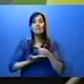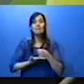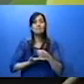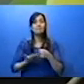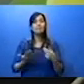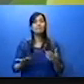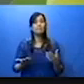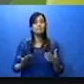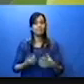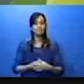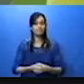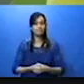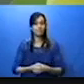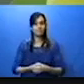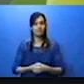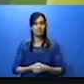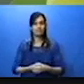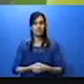Vou dar